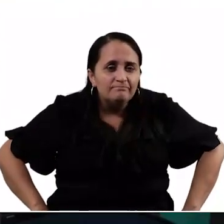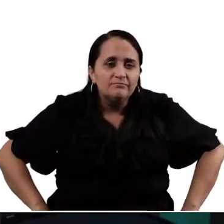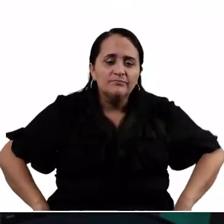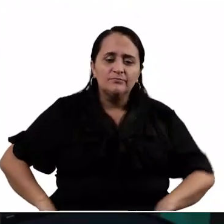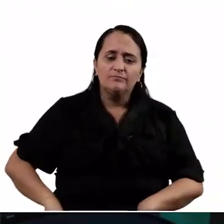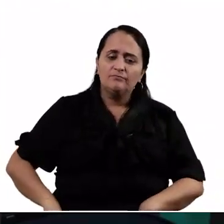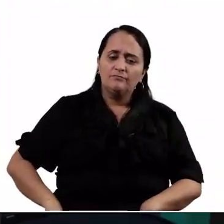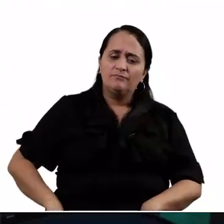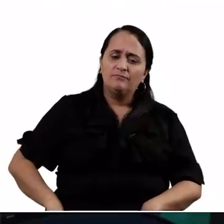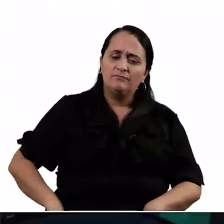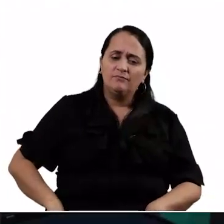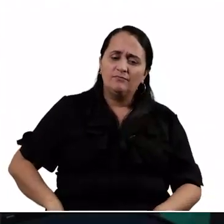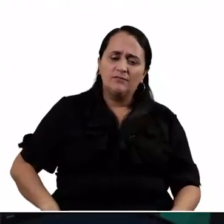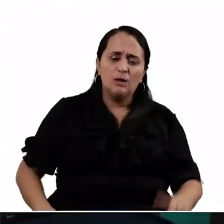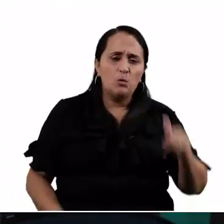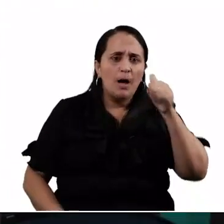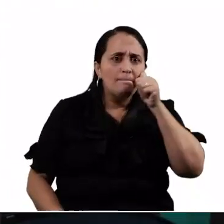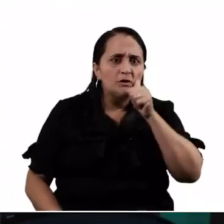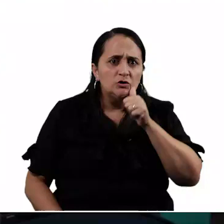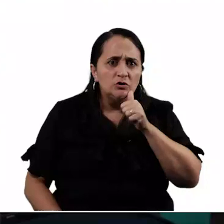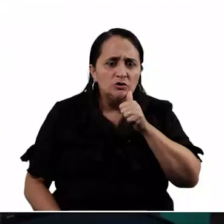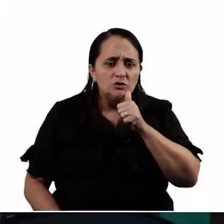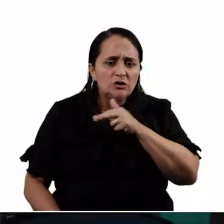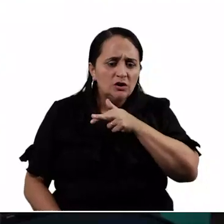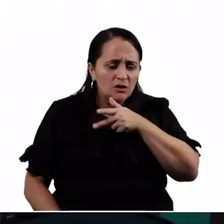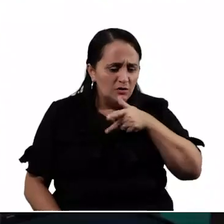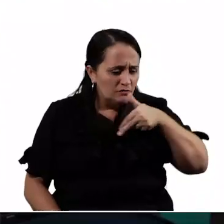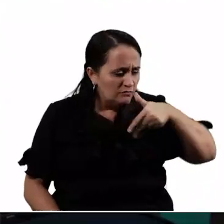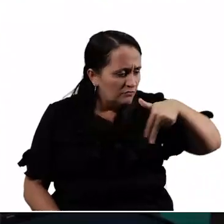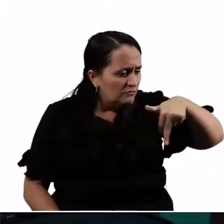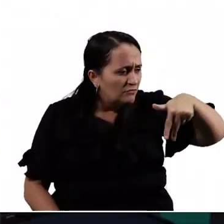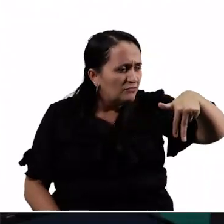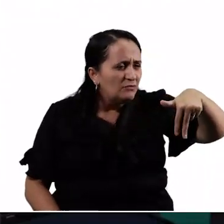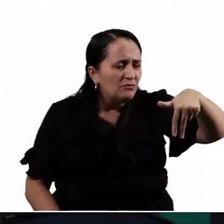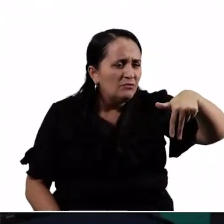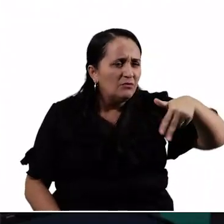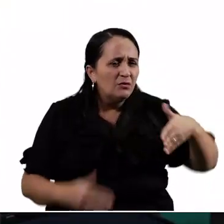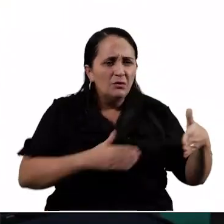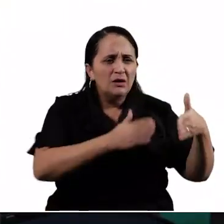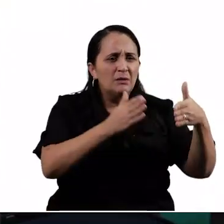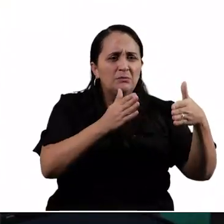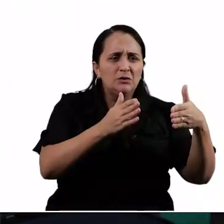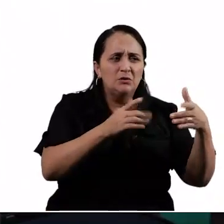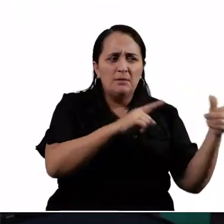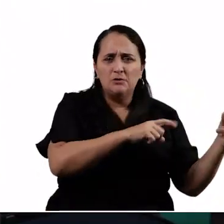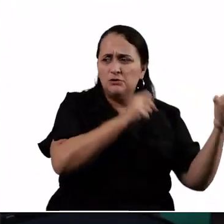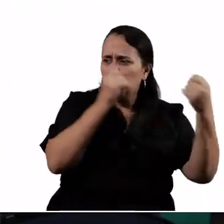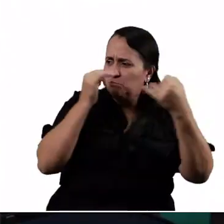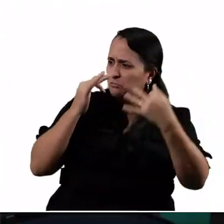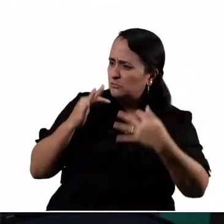Olha isso a menina pegou foi cortar o caminho acompanhando a outra menina E a menina disse que quando